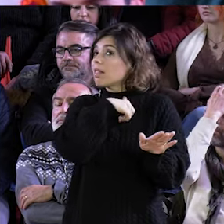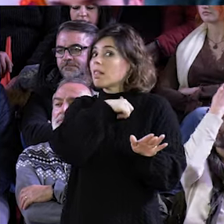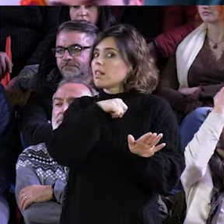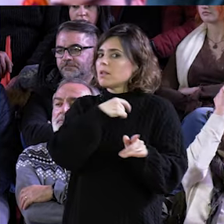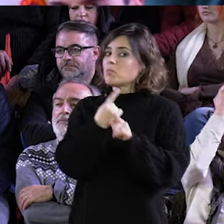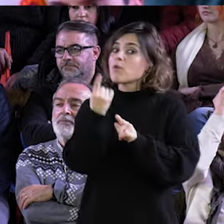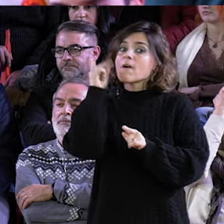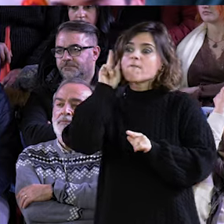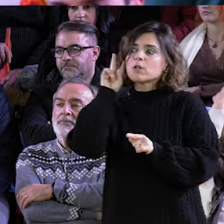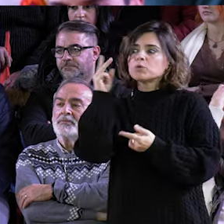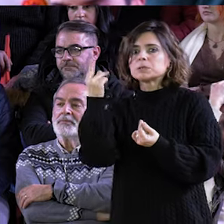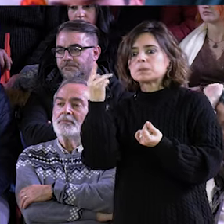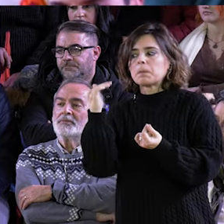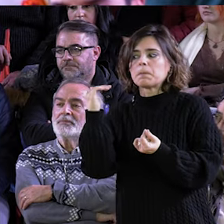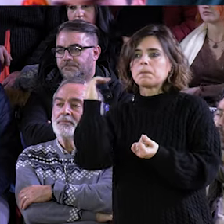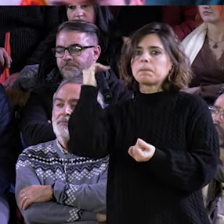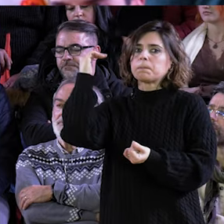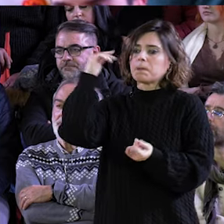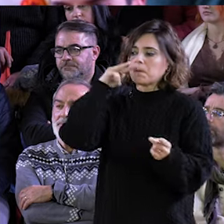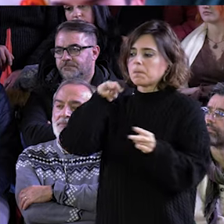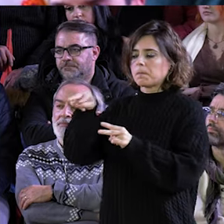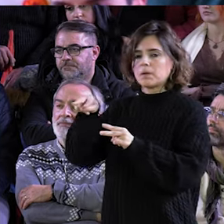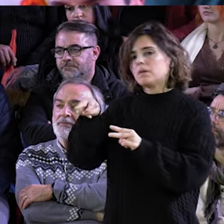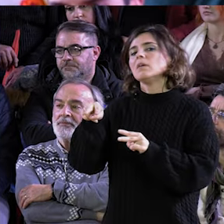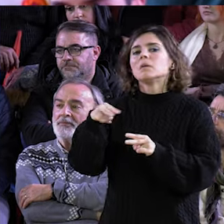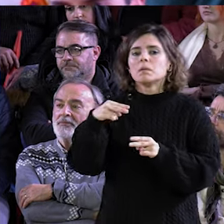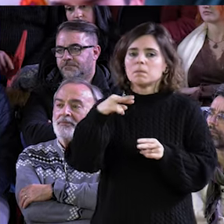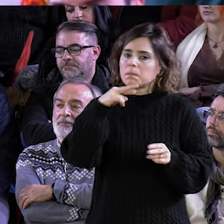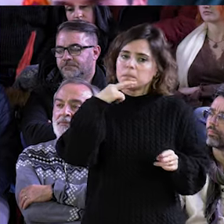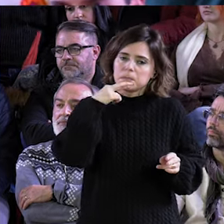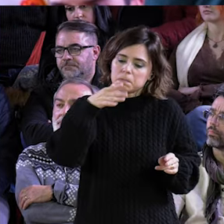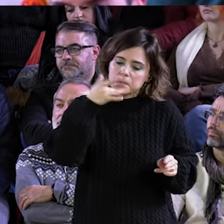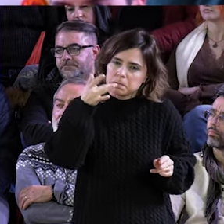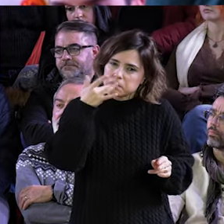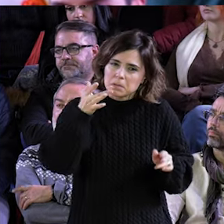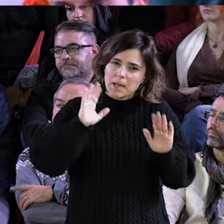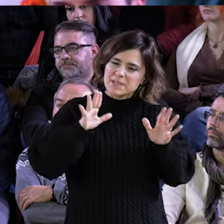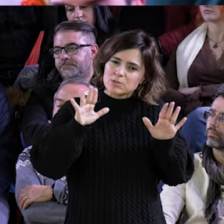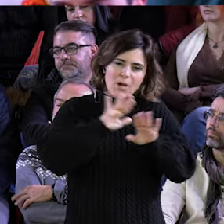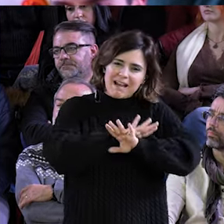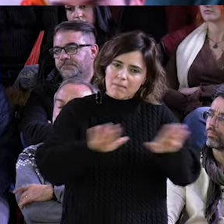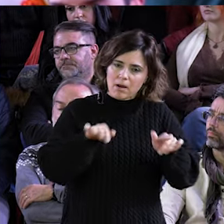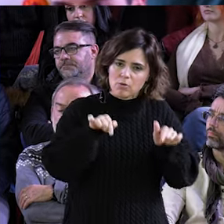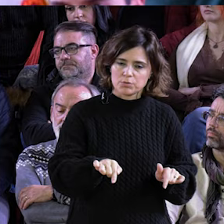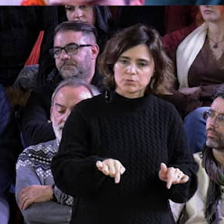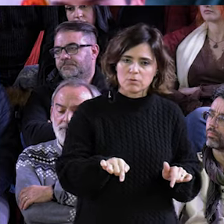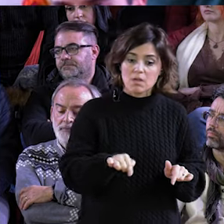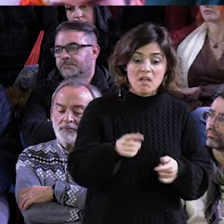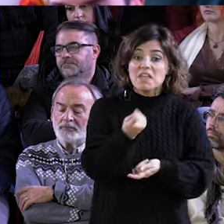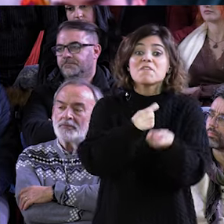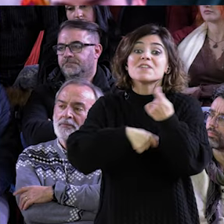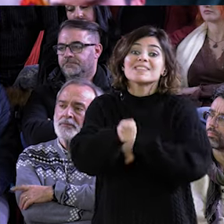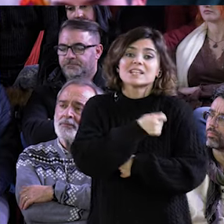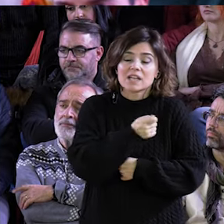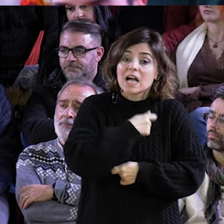levantaram. É deplorável e temos mesmo que acabar com isto. Outra medida que propomos é deixar de vender casas a estrangeiros que não queiram